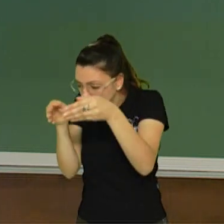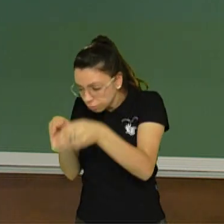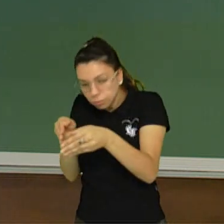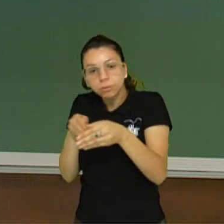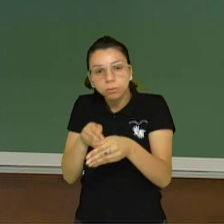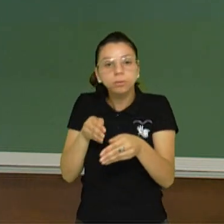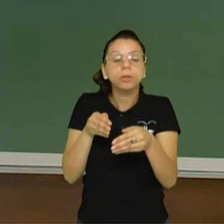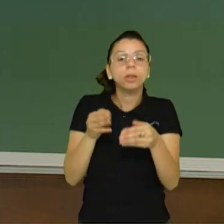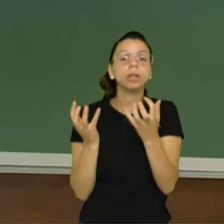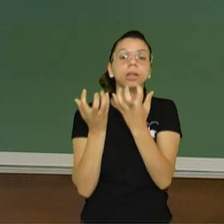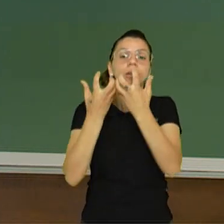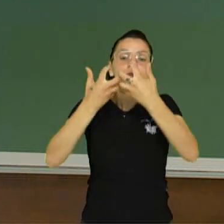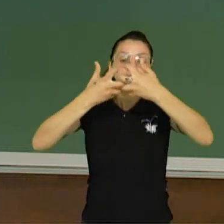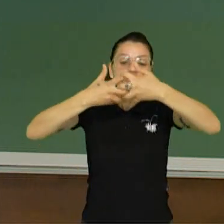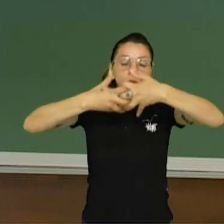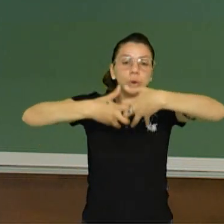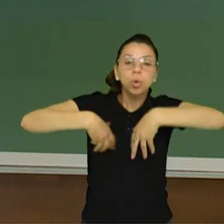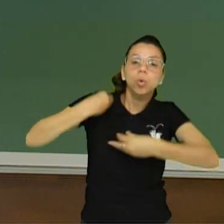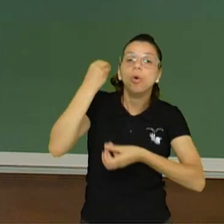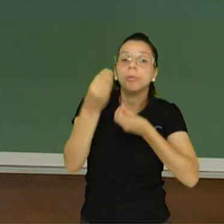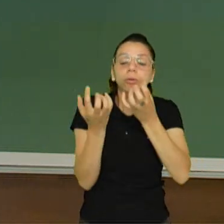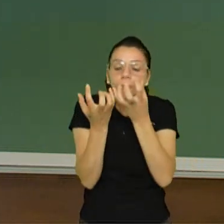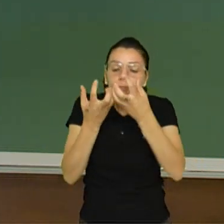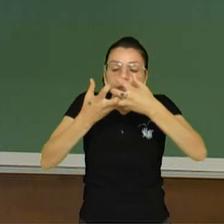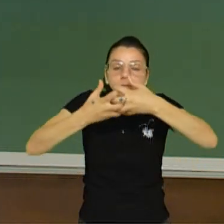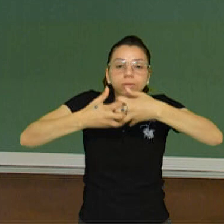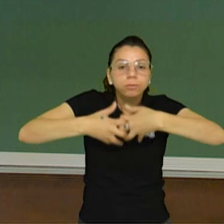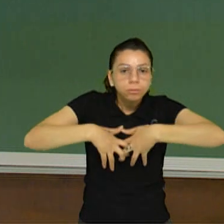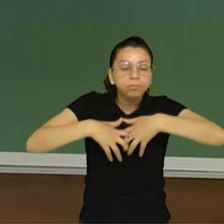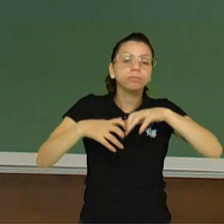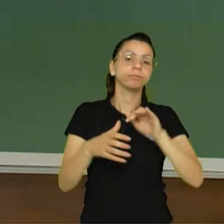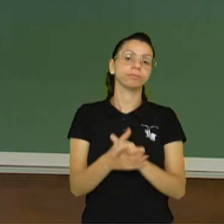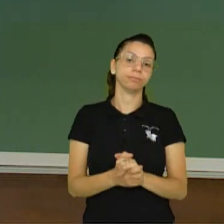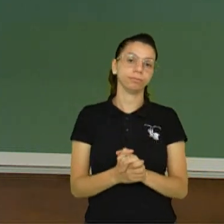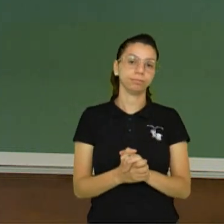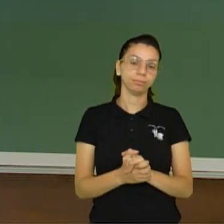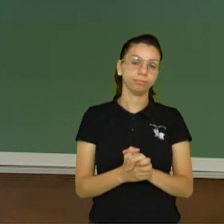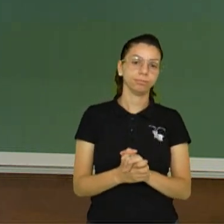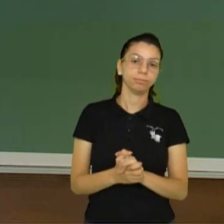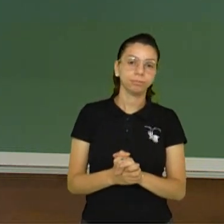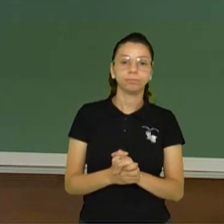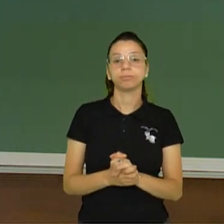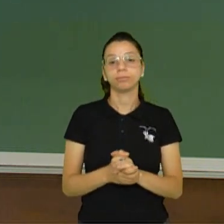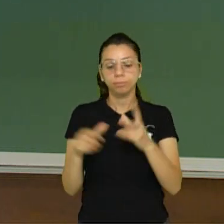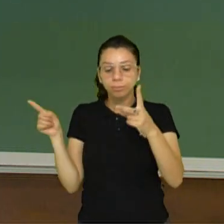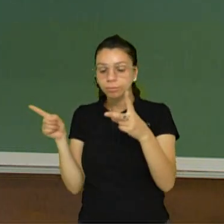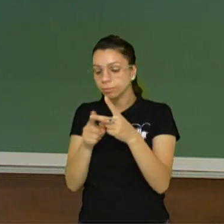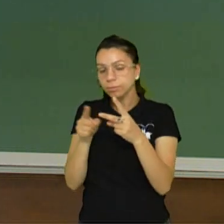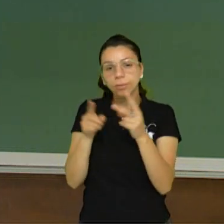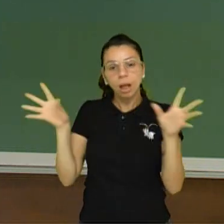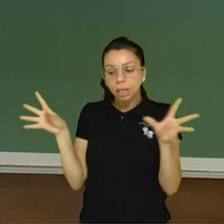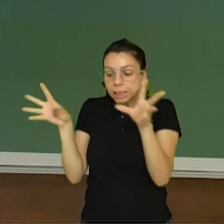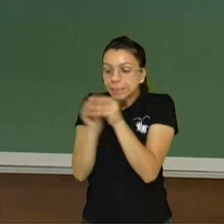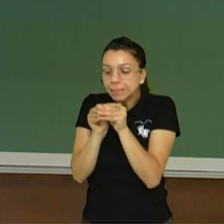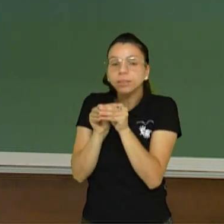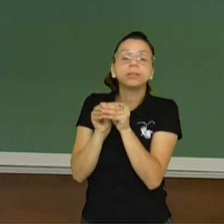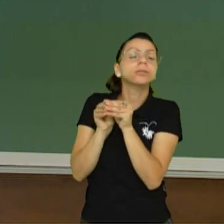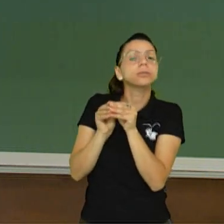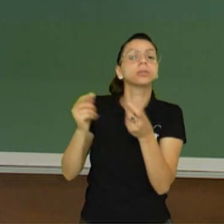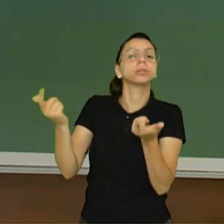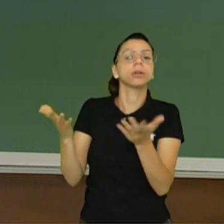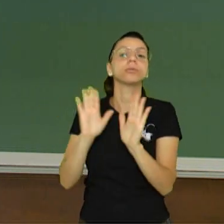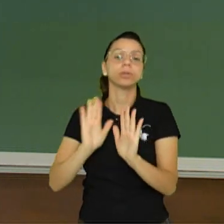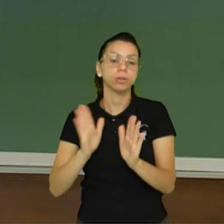este organismo que é o relógio, esta mecânica. E na síntese é quando, a partir desses